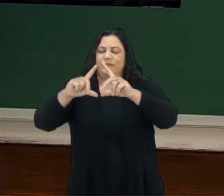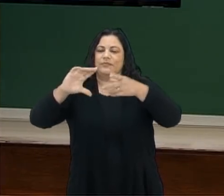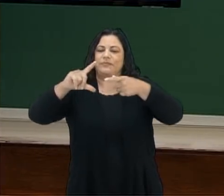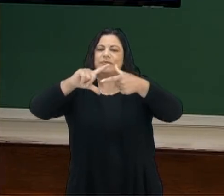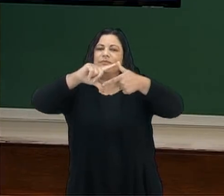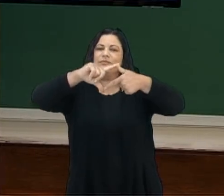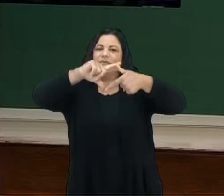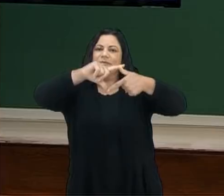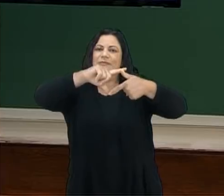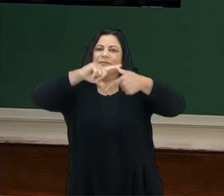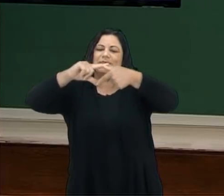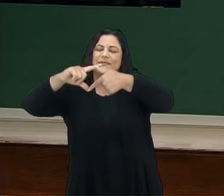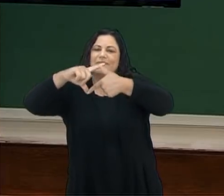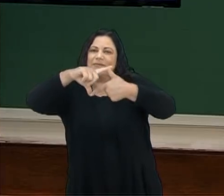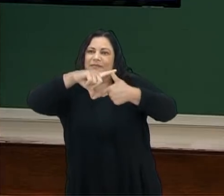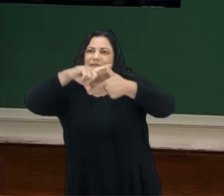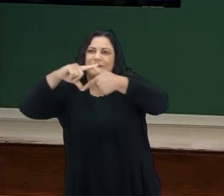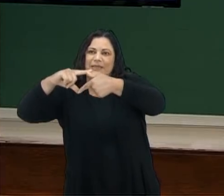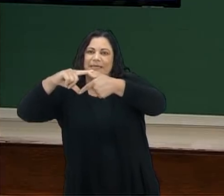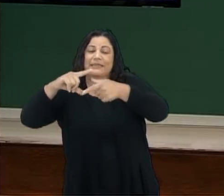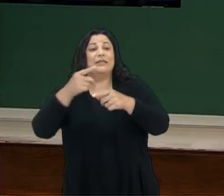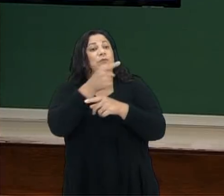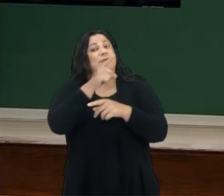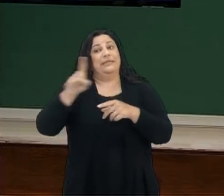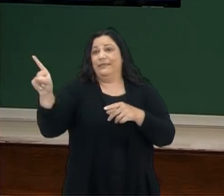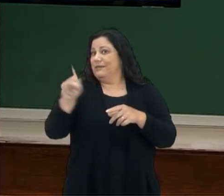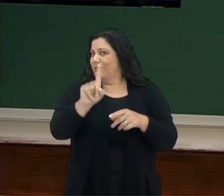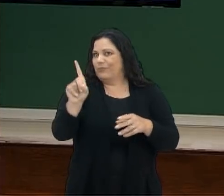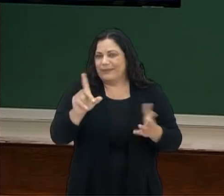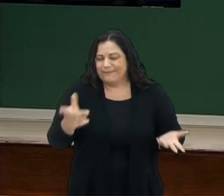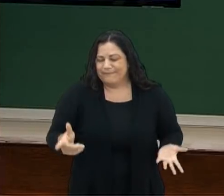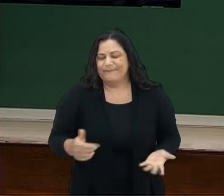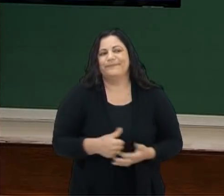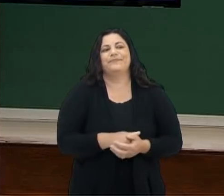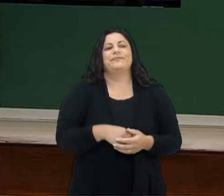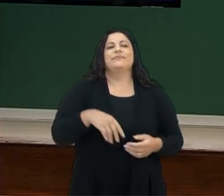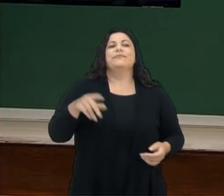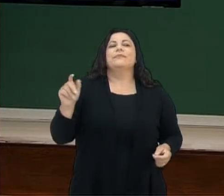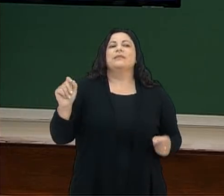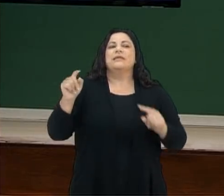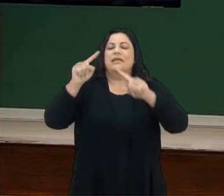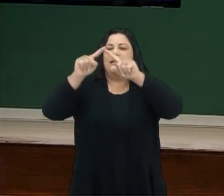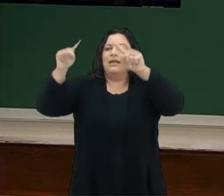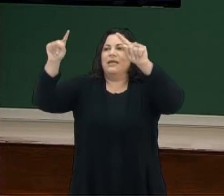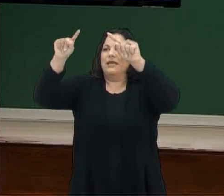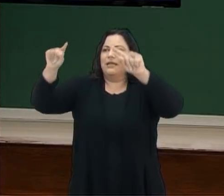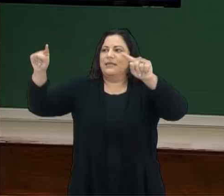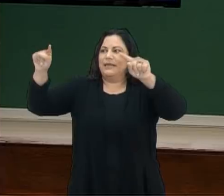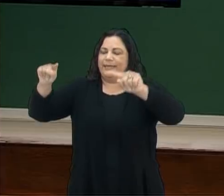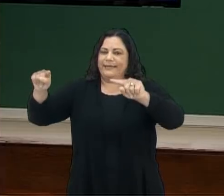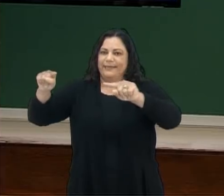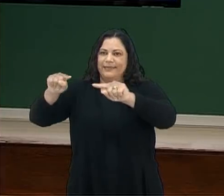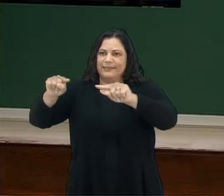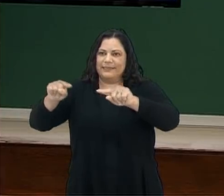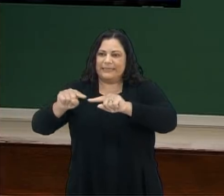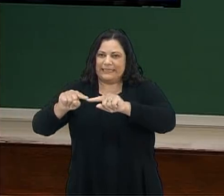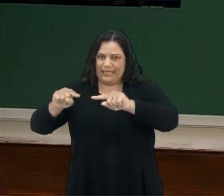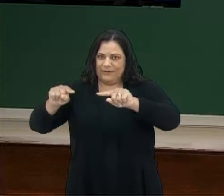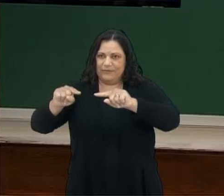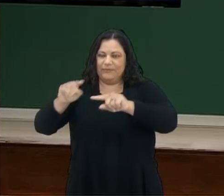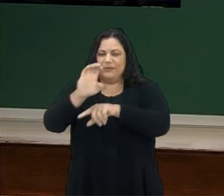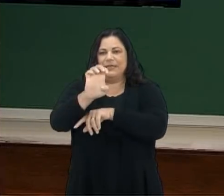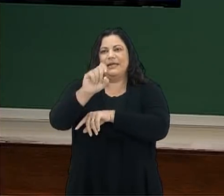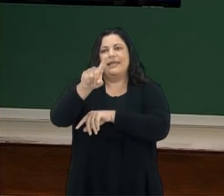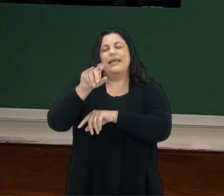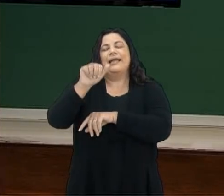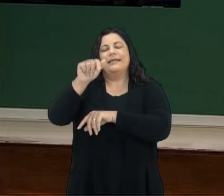teríamos ângulos diferentes. Então, o paralelogramo não é um polígono regular. E aqui nós temos um hexágono, certo? Todos os lados com a mesma